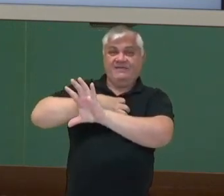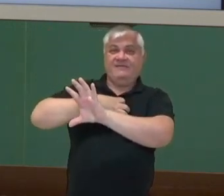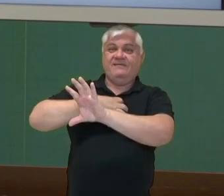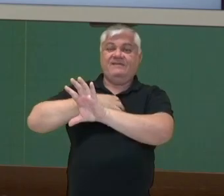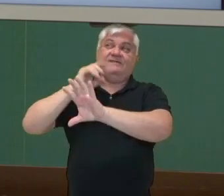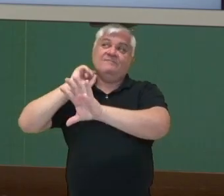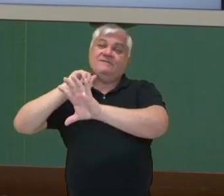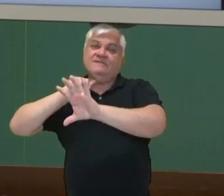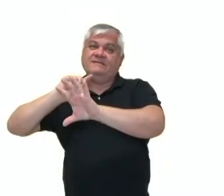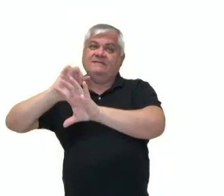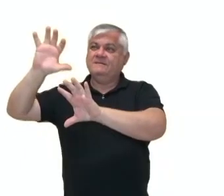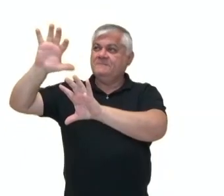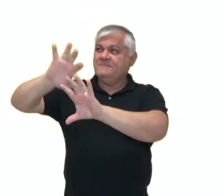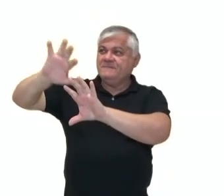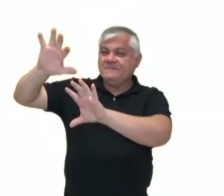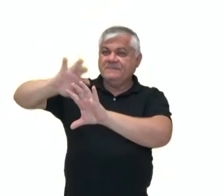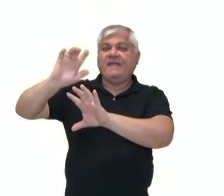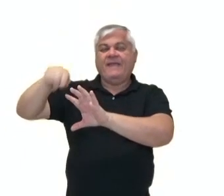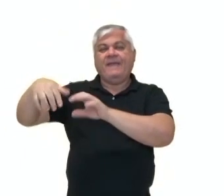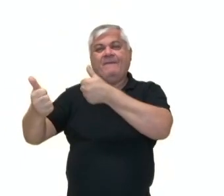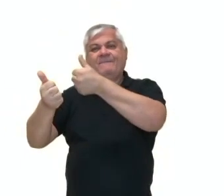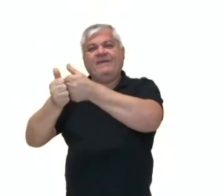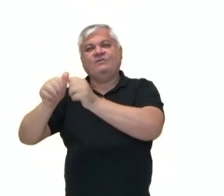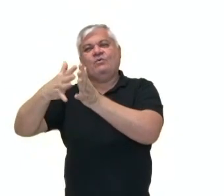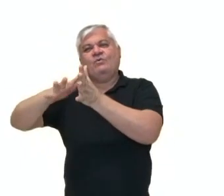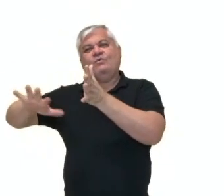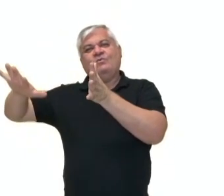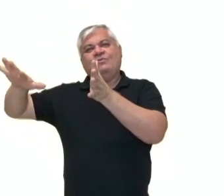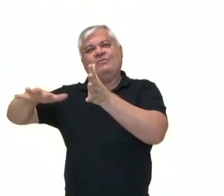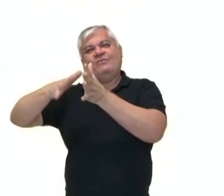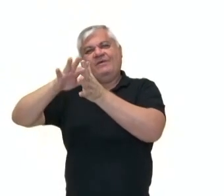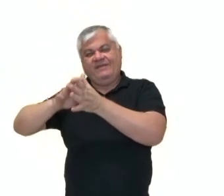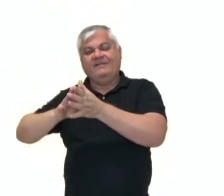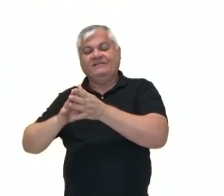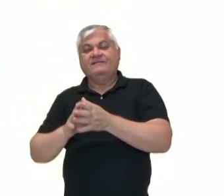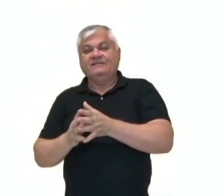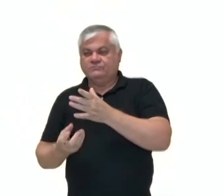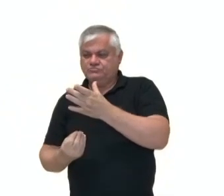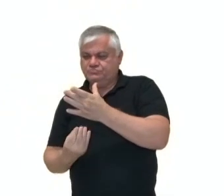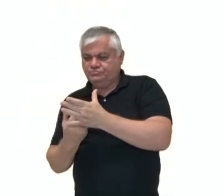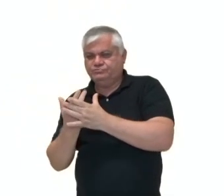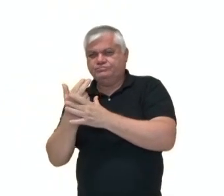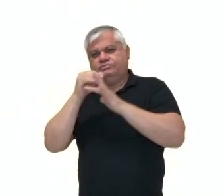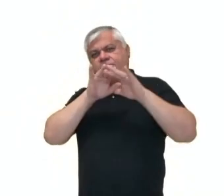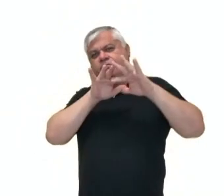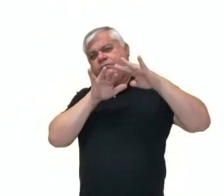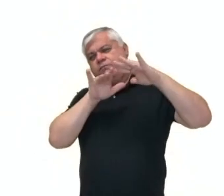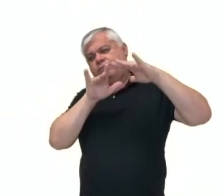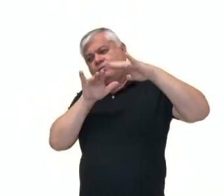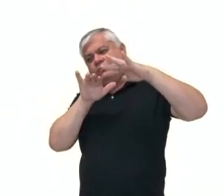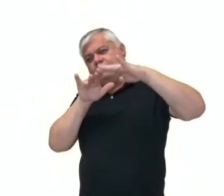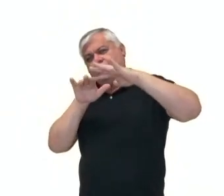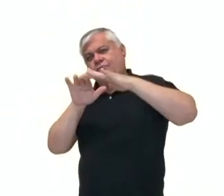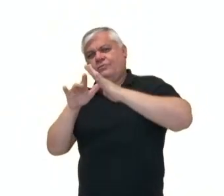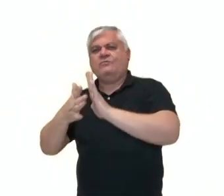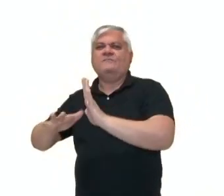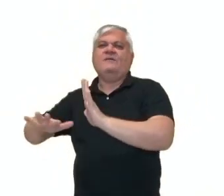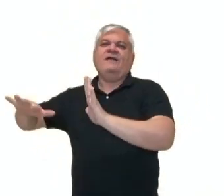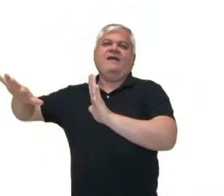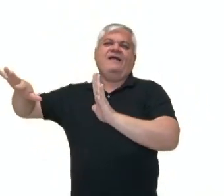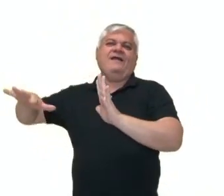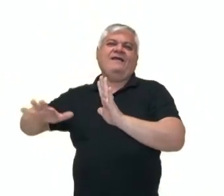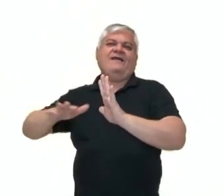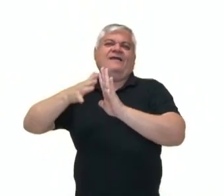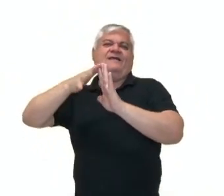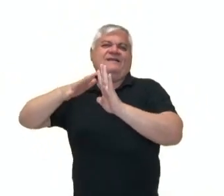à região hidrográfica do Atlântico Leste. São rios que nascem aqui no sudeste e vão correr na direção leste, ali em